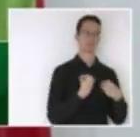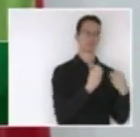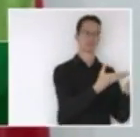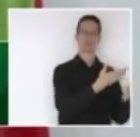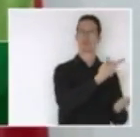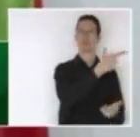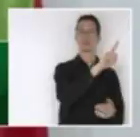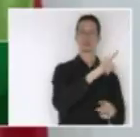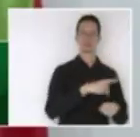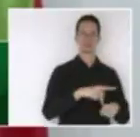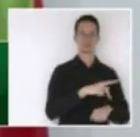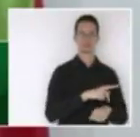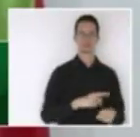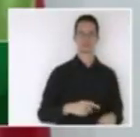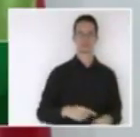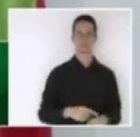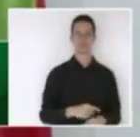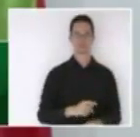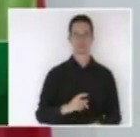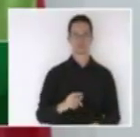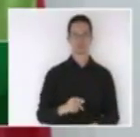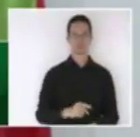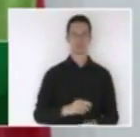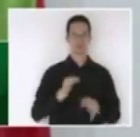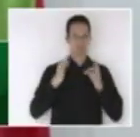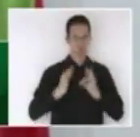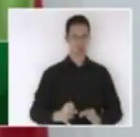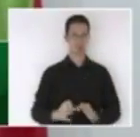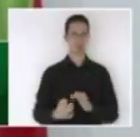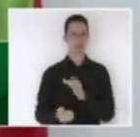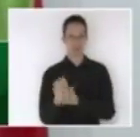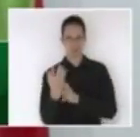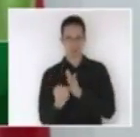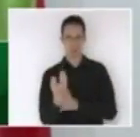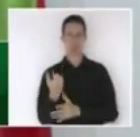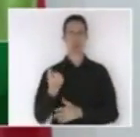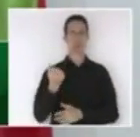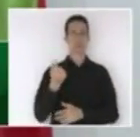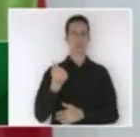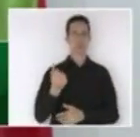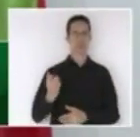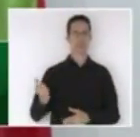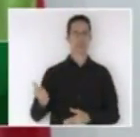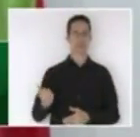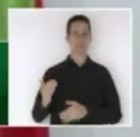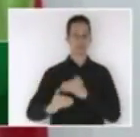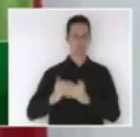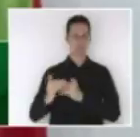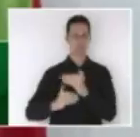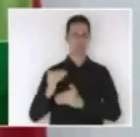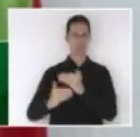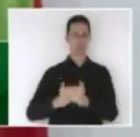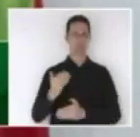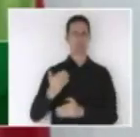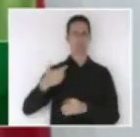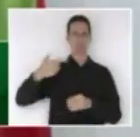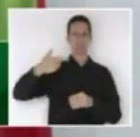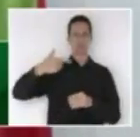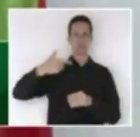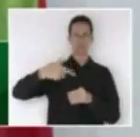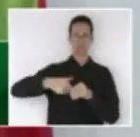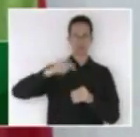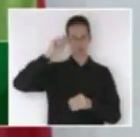nossas terras, o nosso minério, o nosso petróleo, nossa Amazônia, ficar na mão do Brasil, da